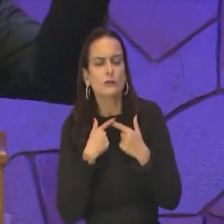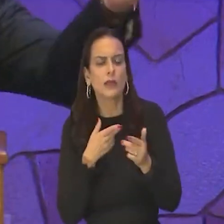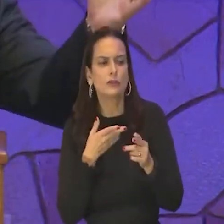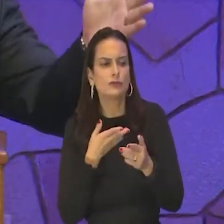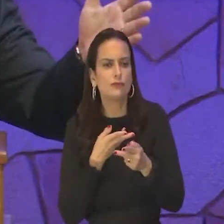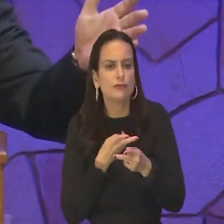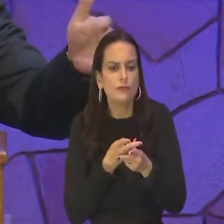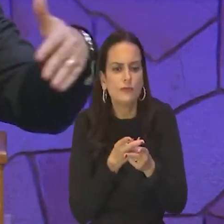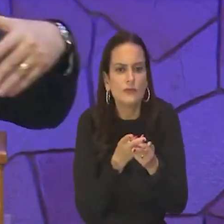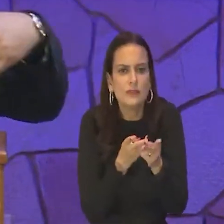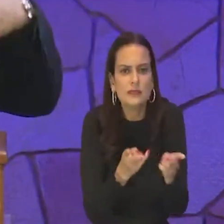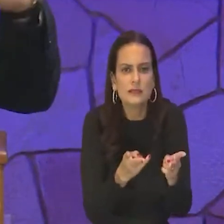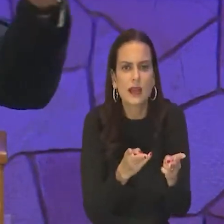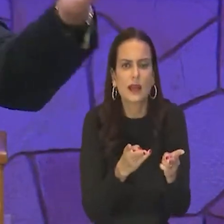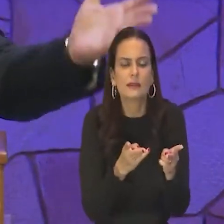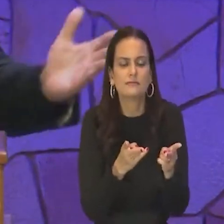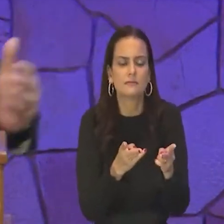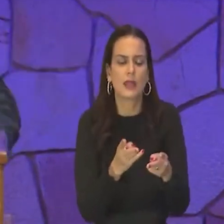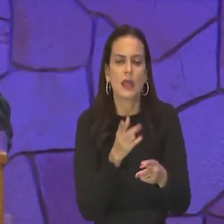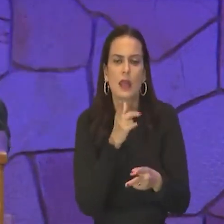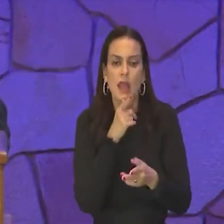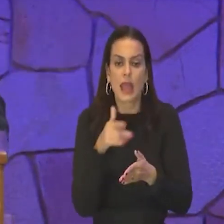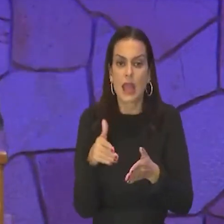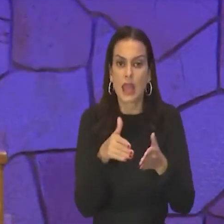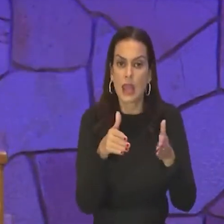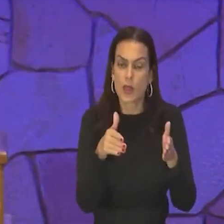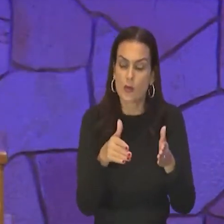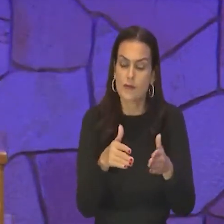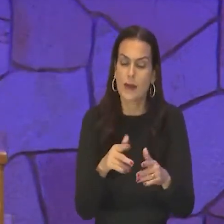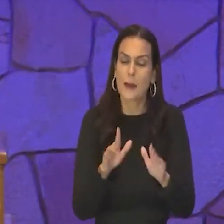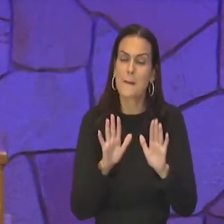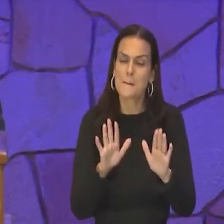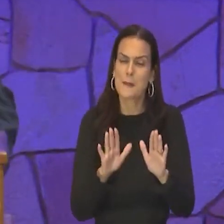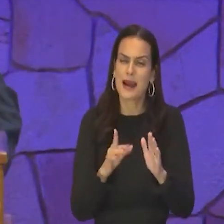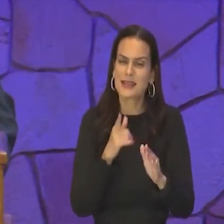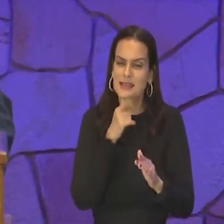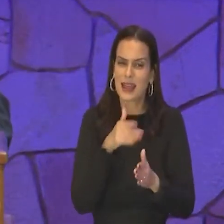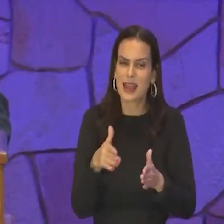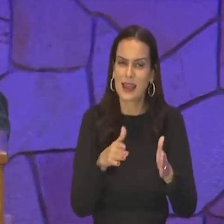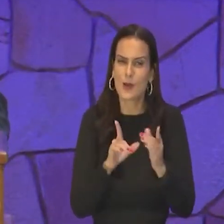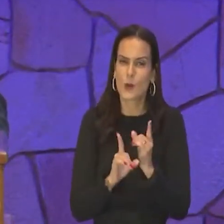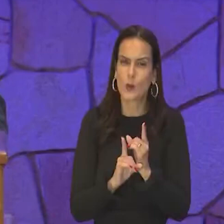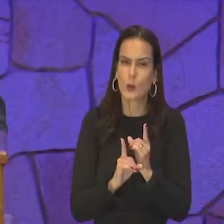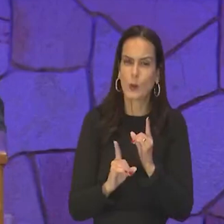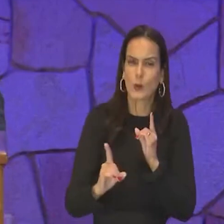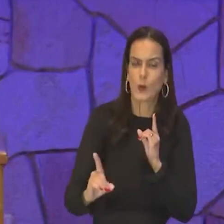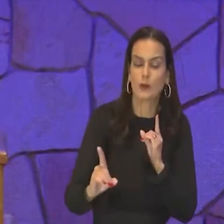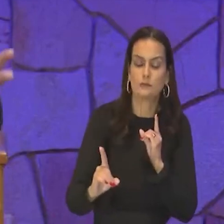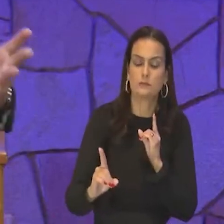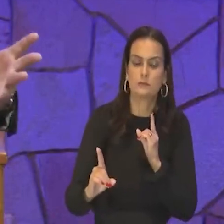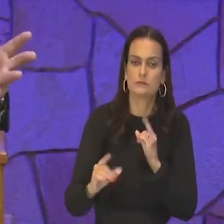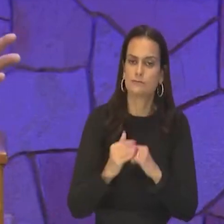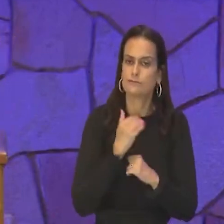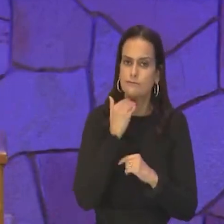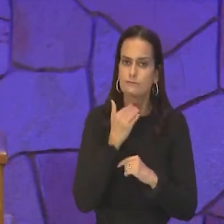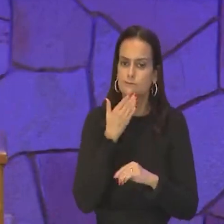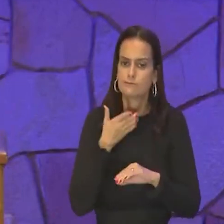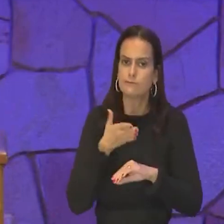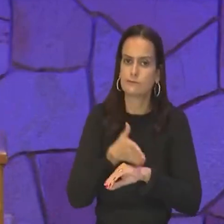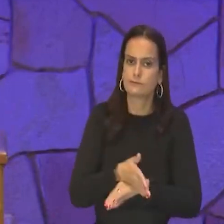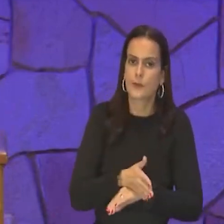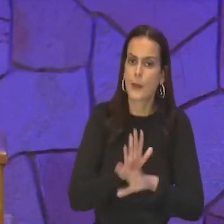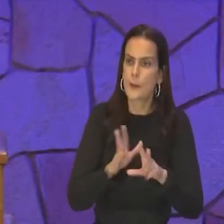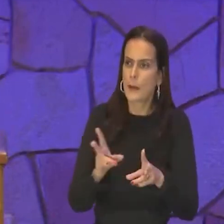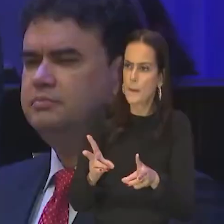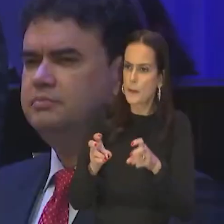era muito longe, isso caberia em uma outra ocasião, em uma outra viagem. Mas perceber que aquela